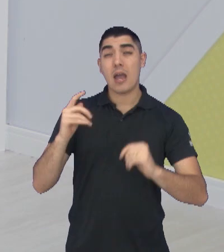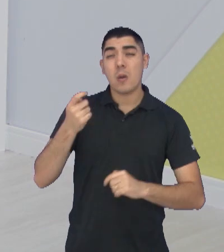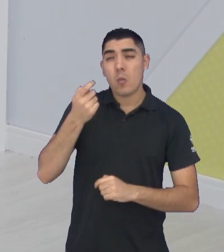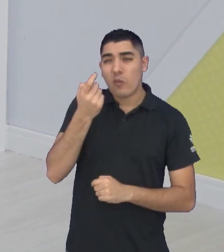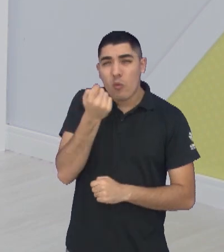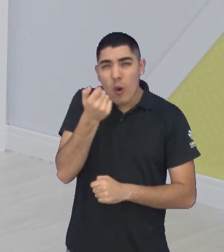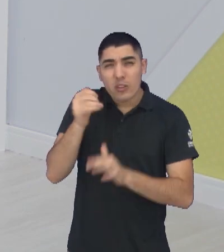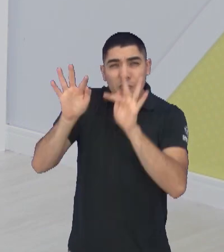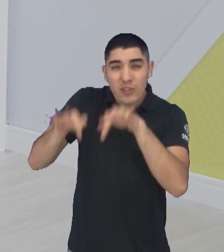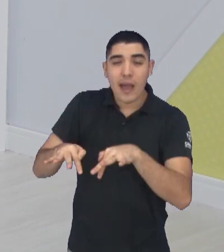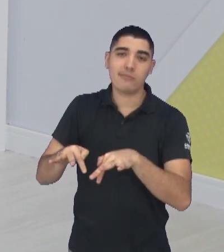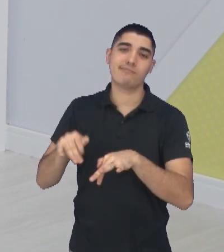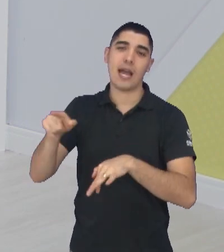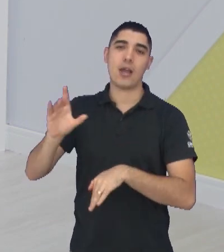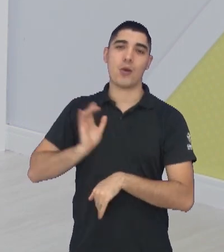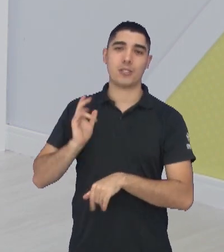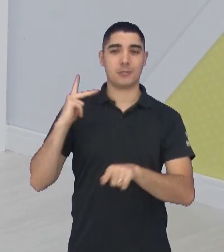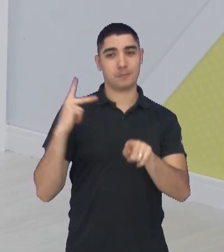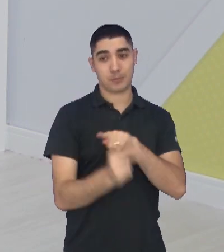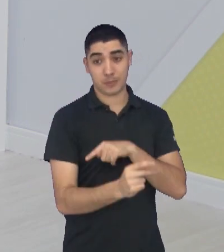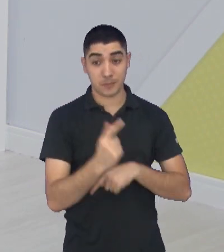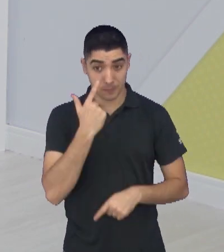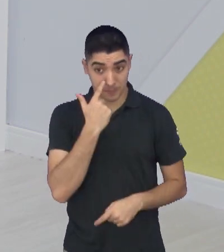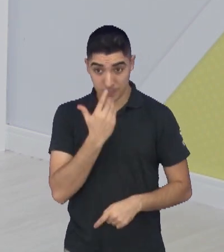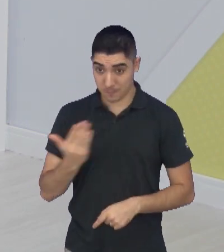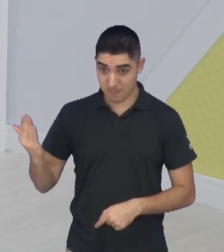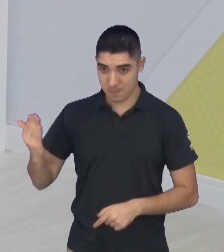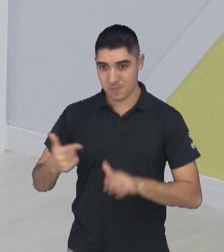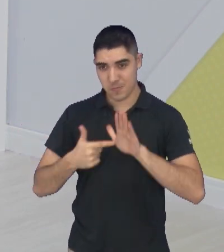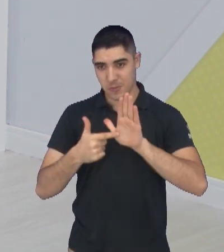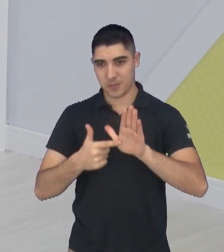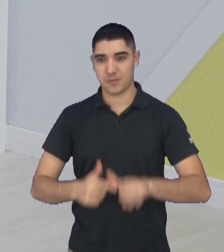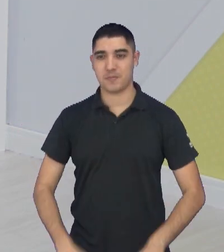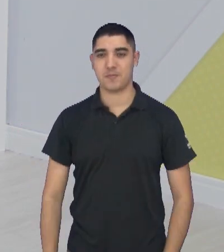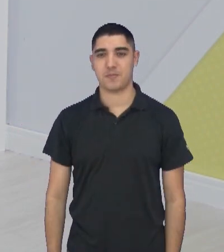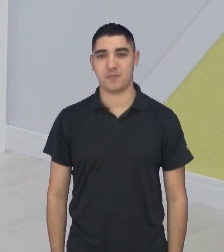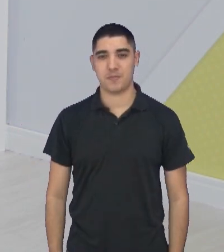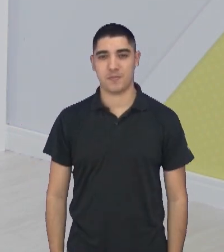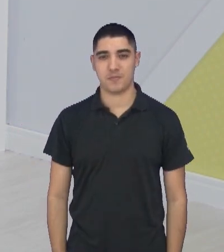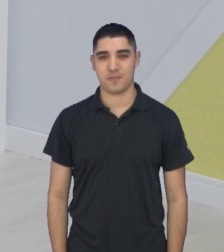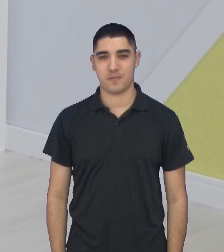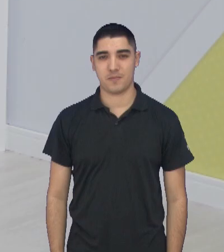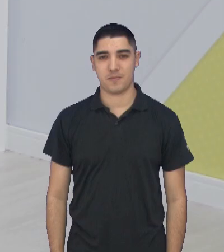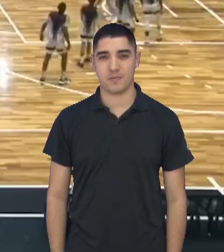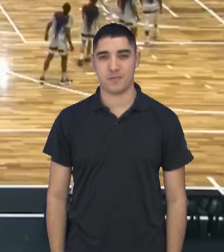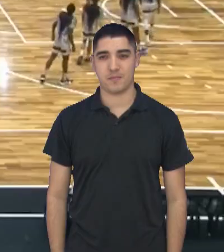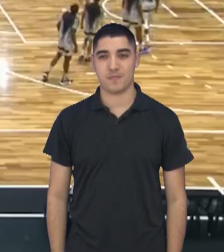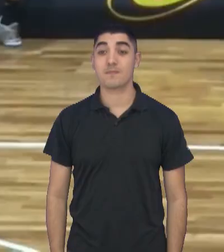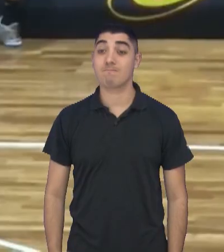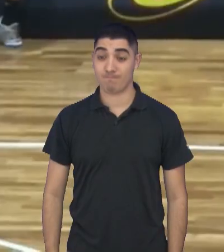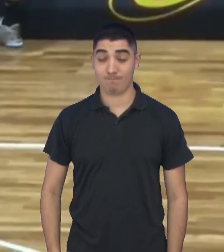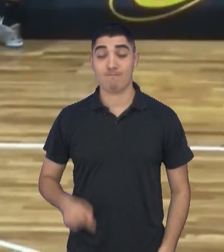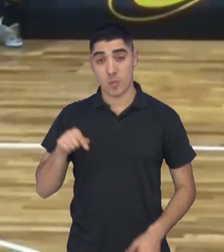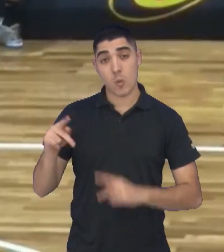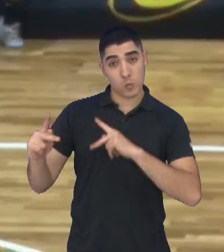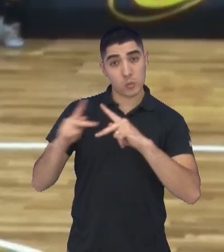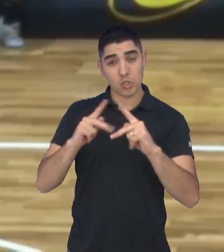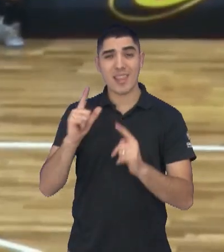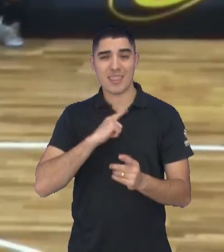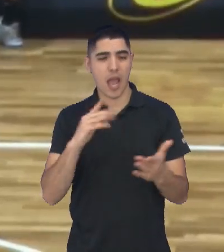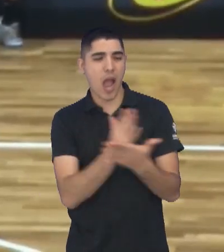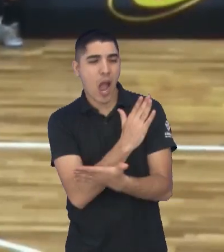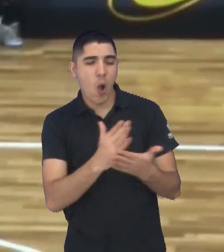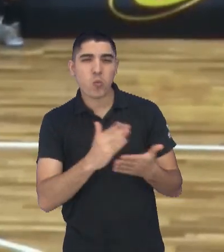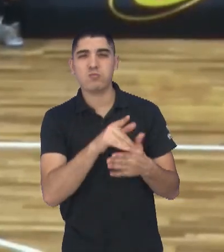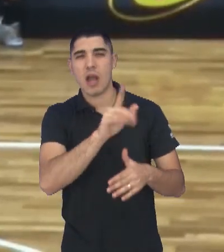finais e deu Corinthians. Vamos ver como é que foi a partida? Solta, Matheus! Com os desfalques do armador e capitão Diego Figueiredo, o ala